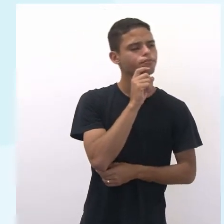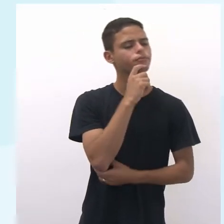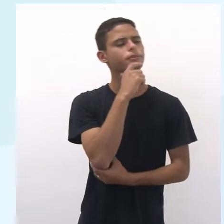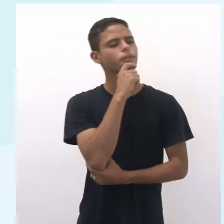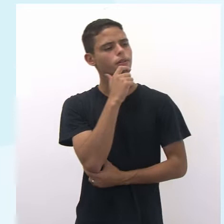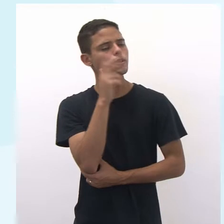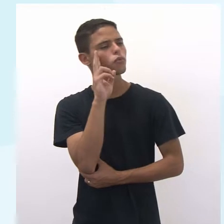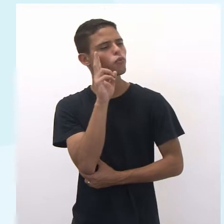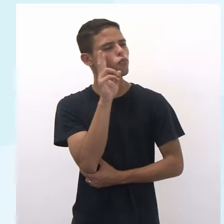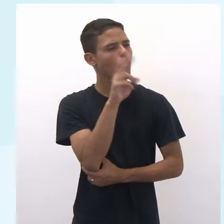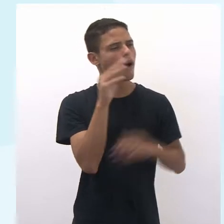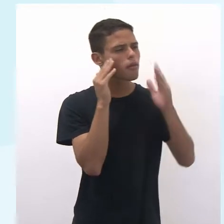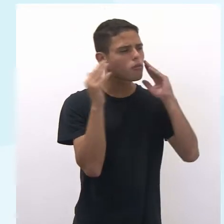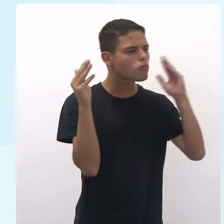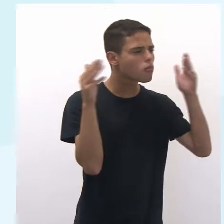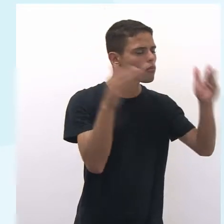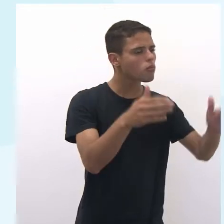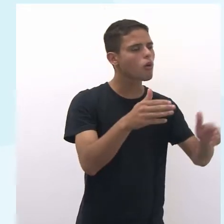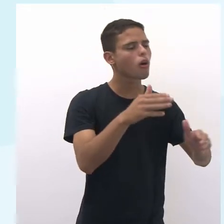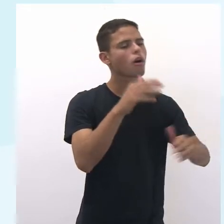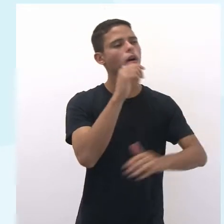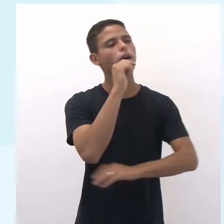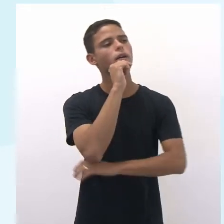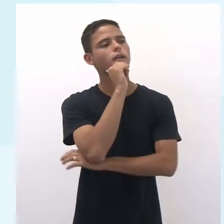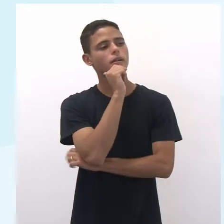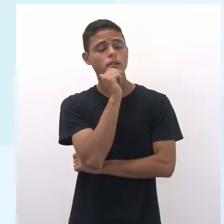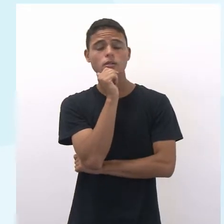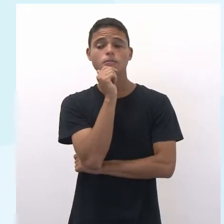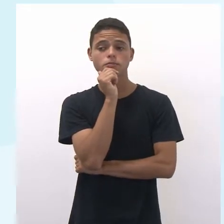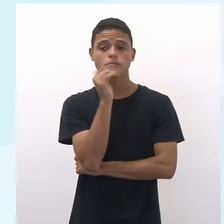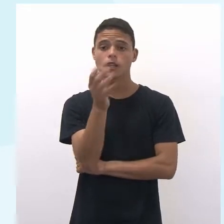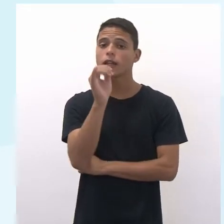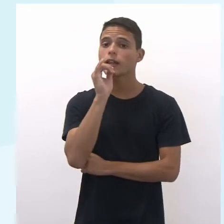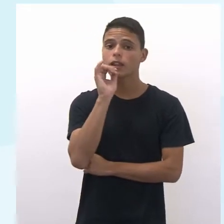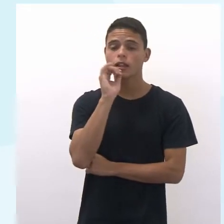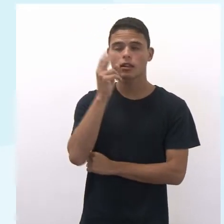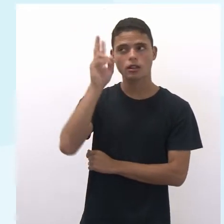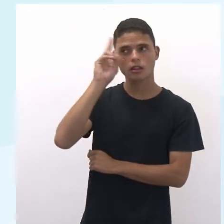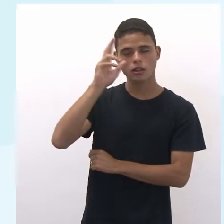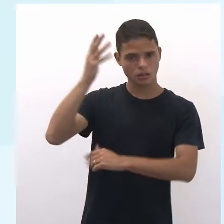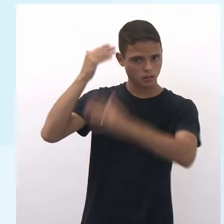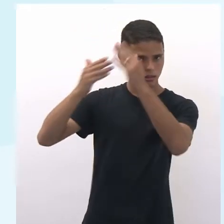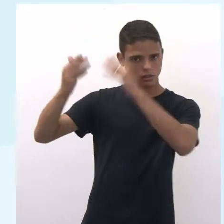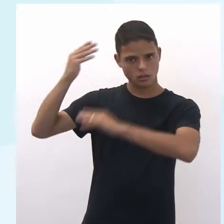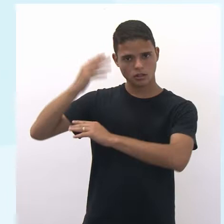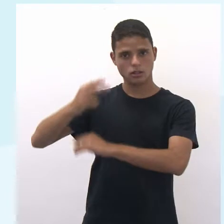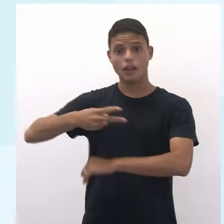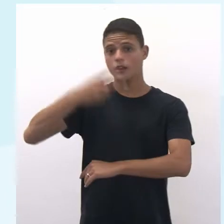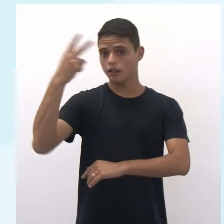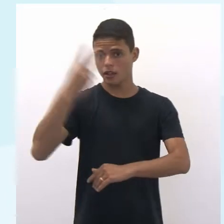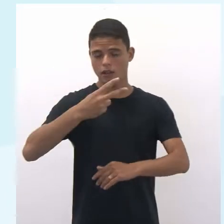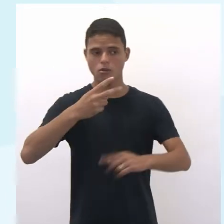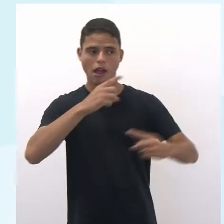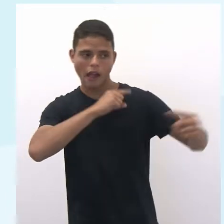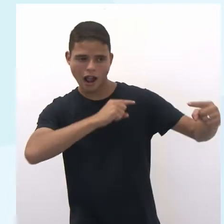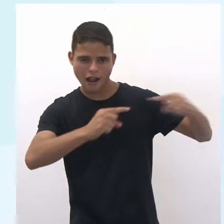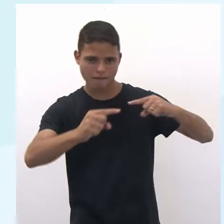de ver aquele assunto, né? Então, volto lá ao exemplo da Segunda Guerra Mundial. Será